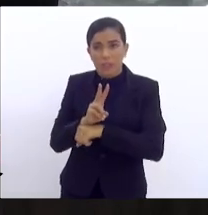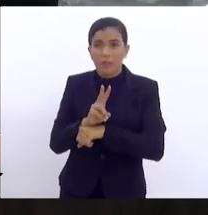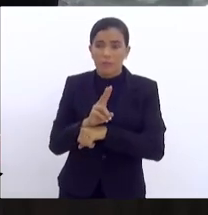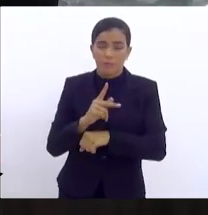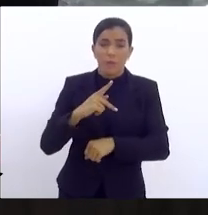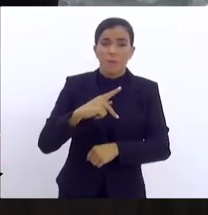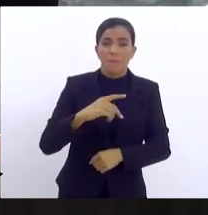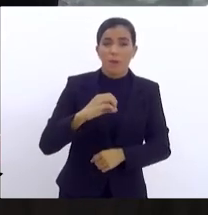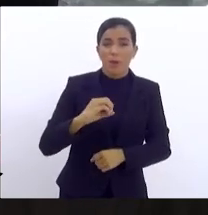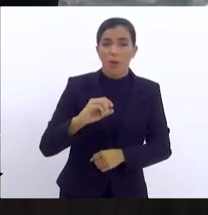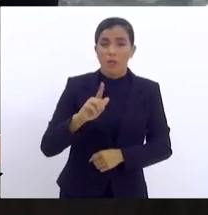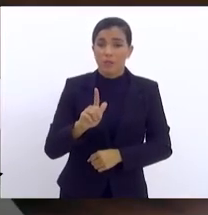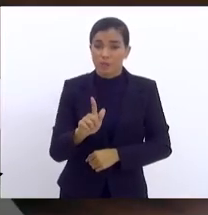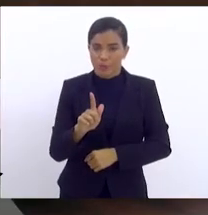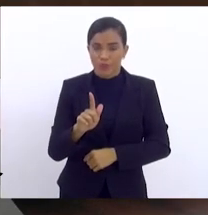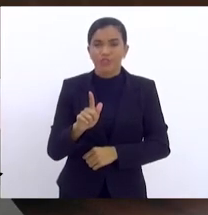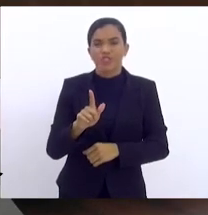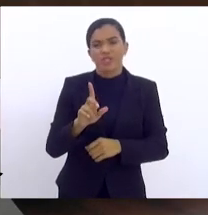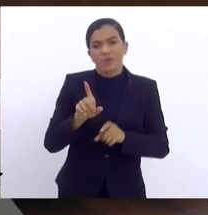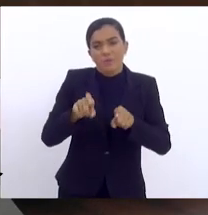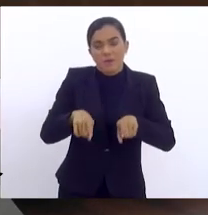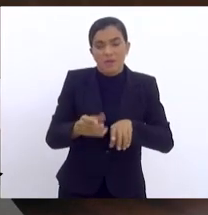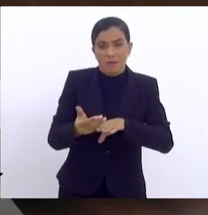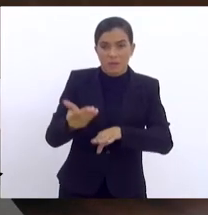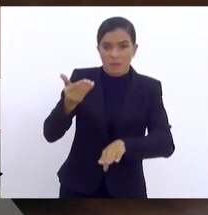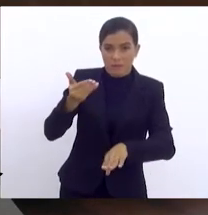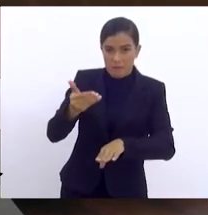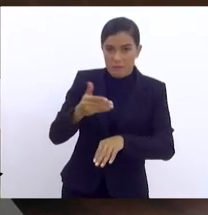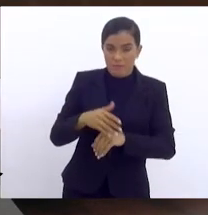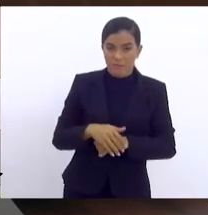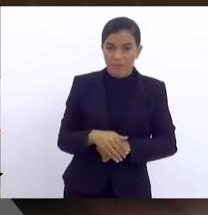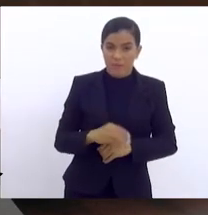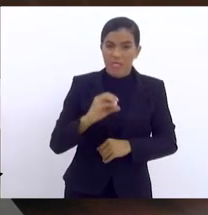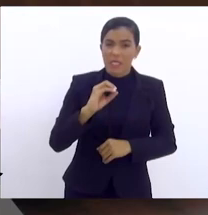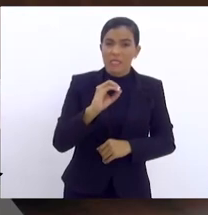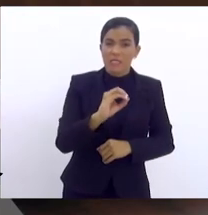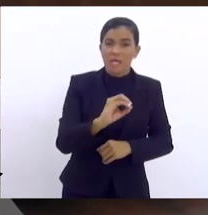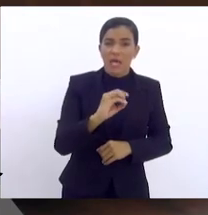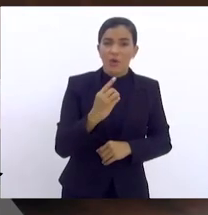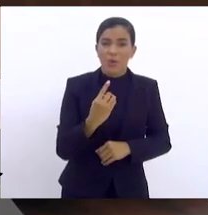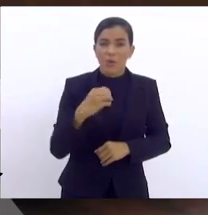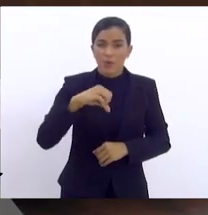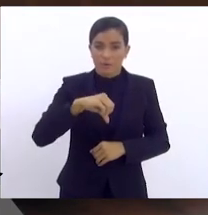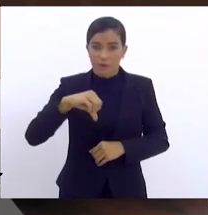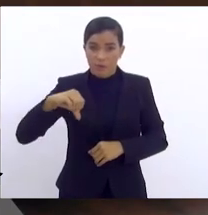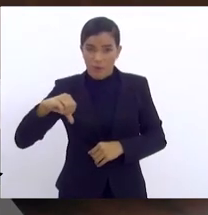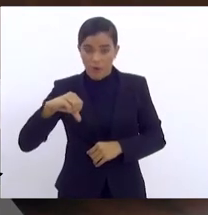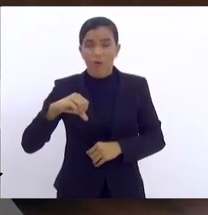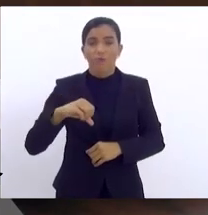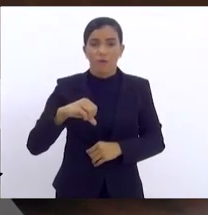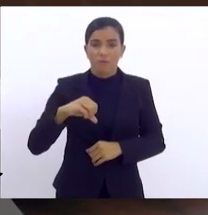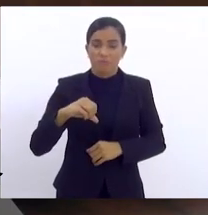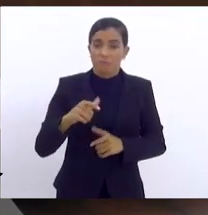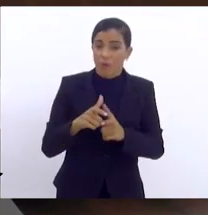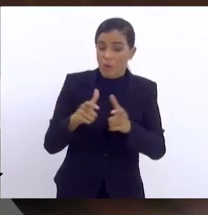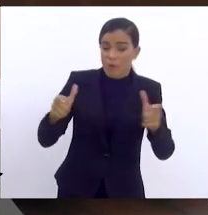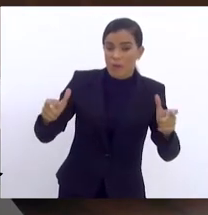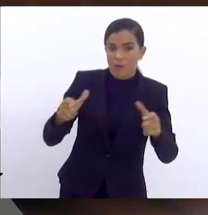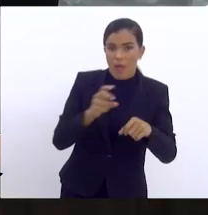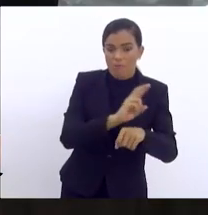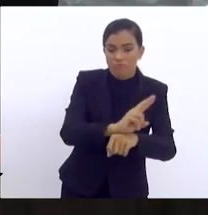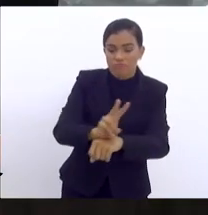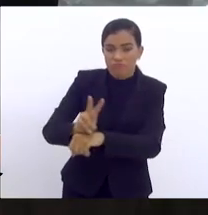dia que vem lá do mandato passado tudo isso for indicações como tá aqui ó 00199 para aumentar a segurança vai do Pilar